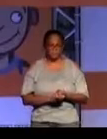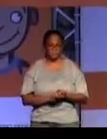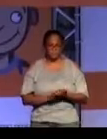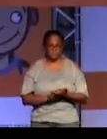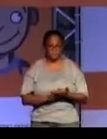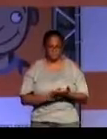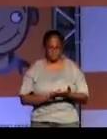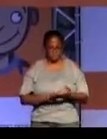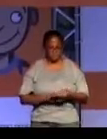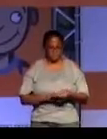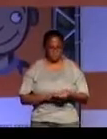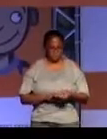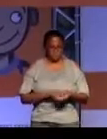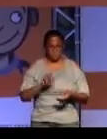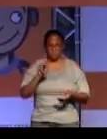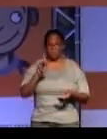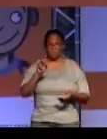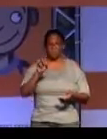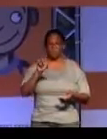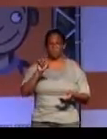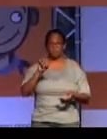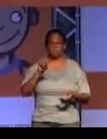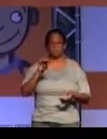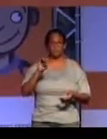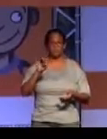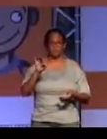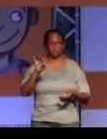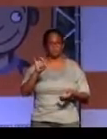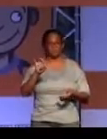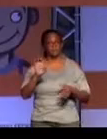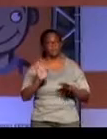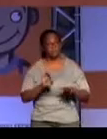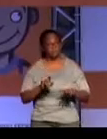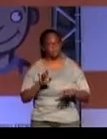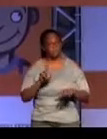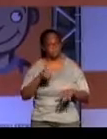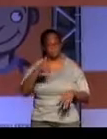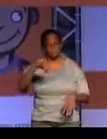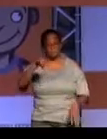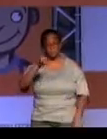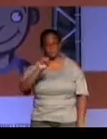a poliomielite. Em 1980,